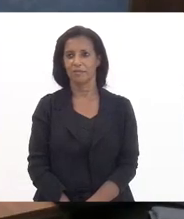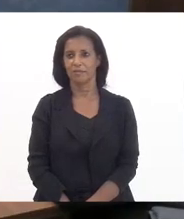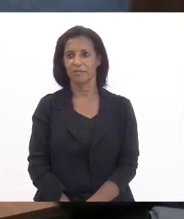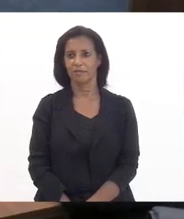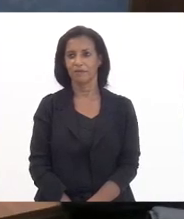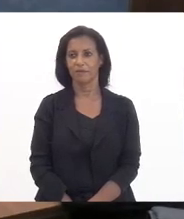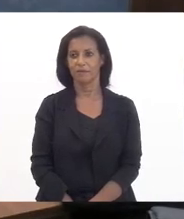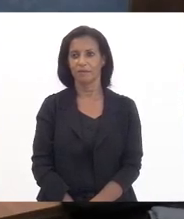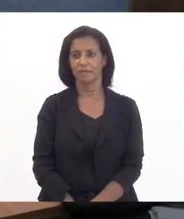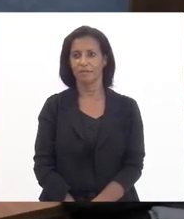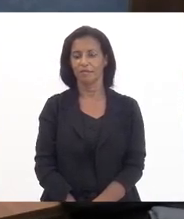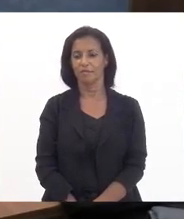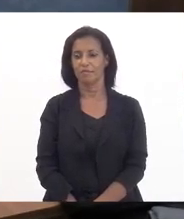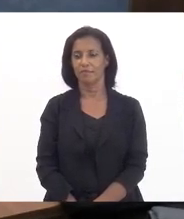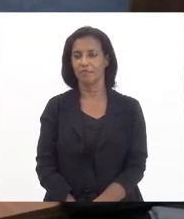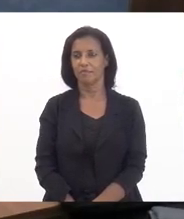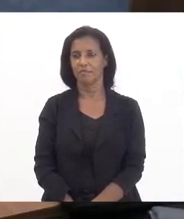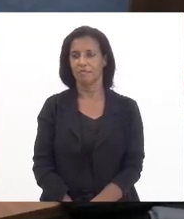Provou quando?